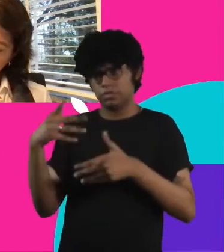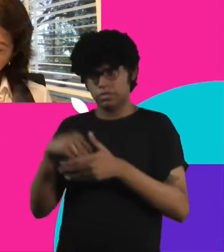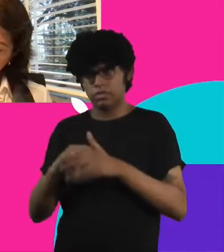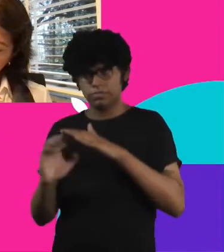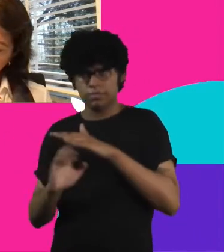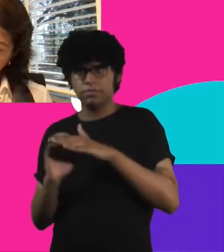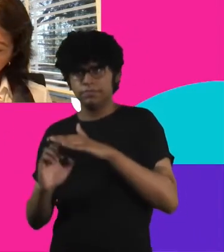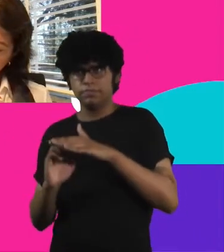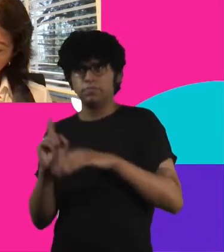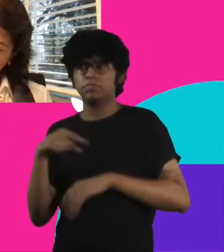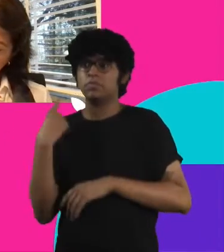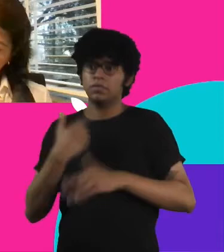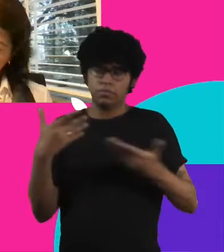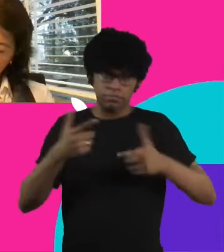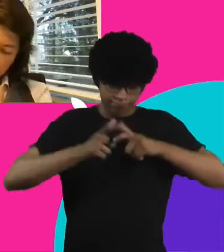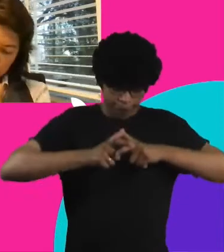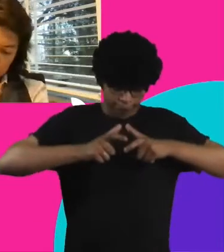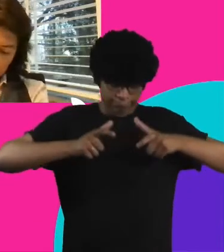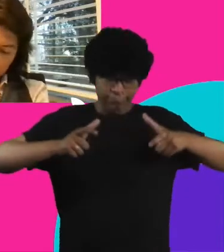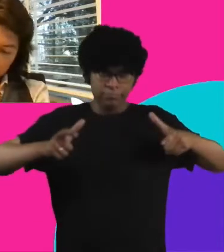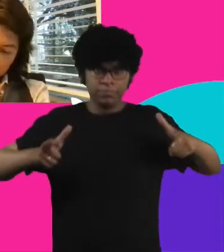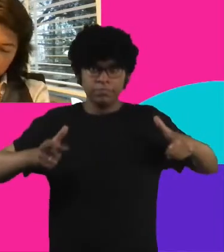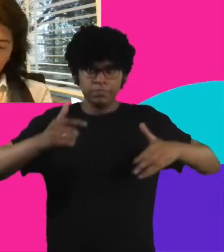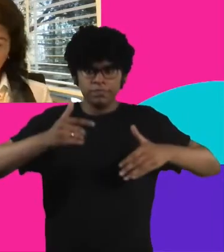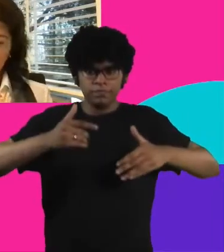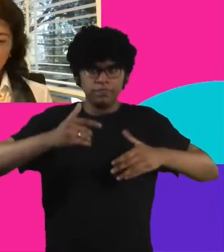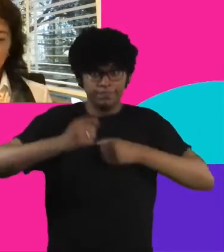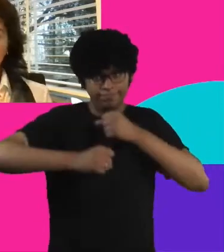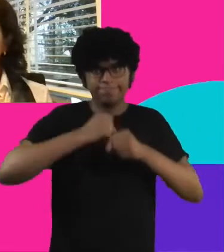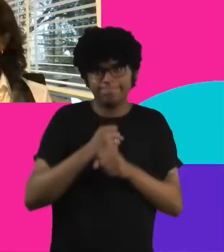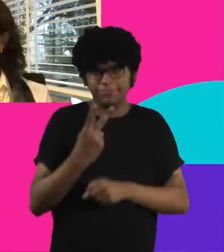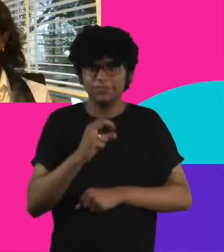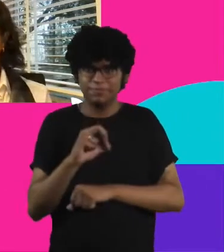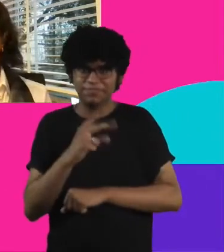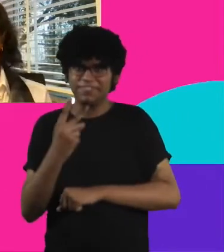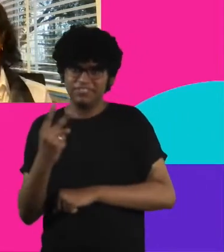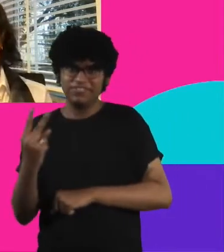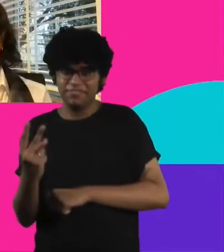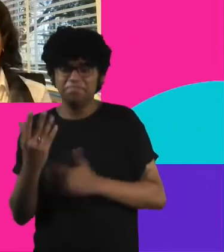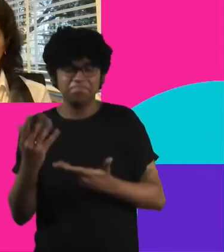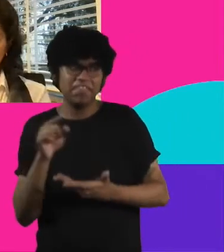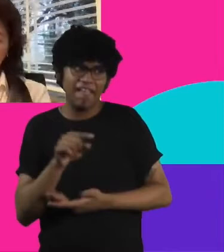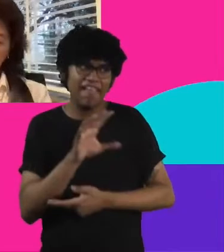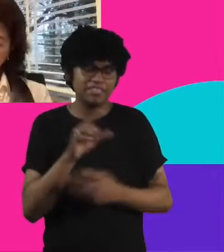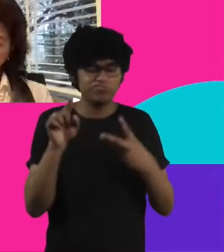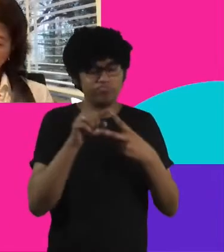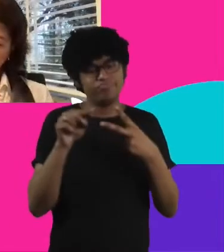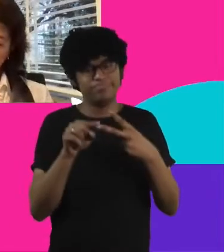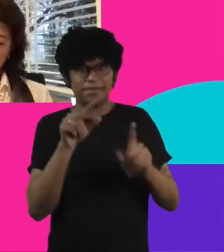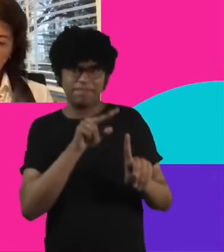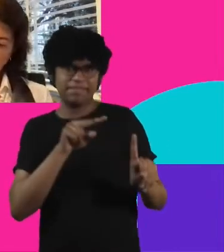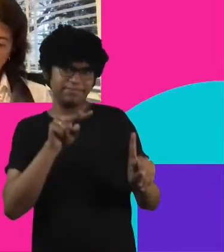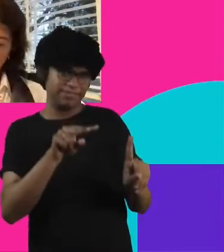e a gente está ampliando isso agora também para 2022. Né? Então, acho que são essas duas perspectivas que é